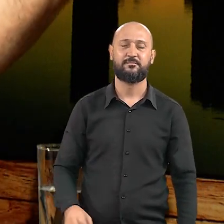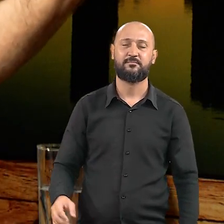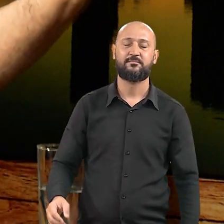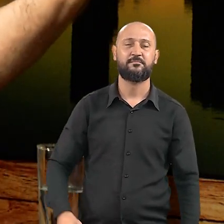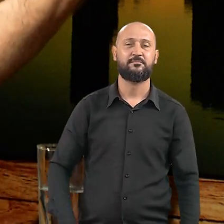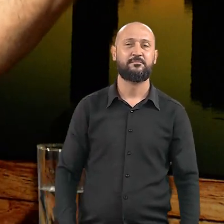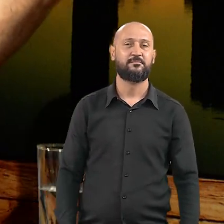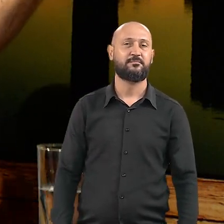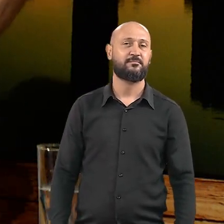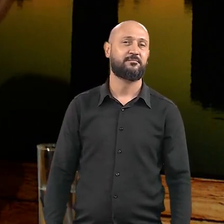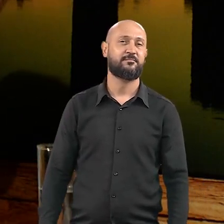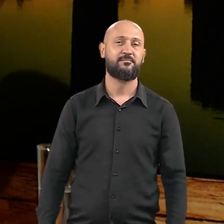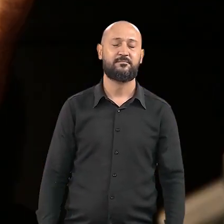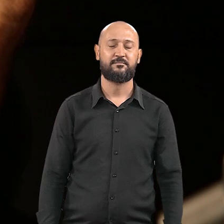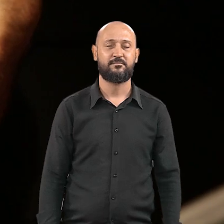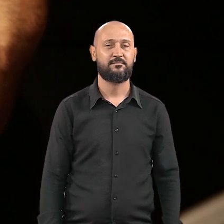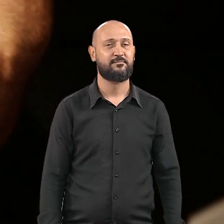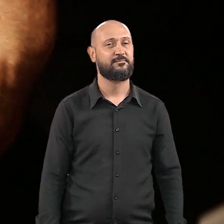larari, lará,